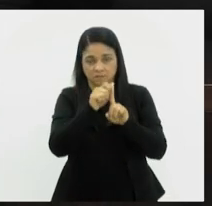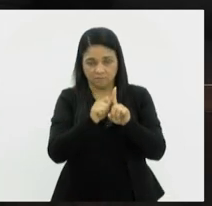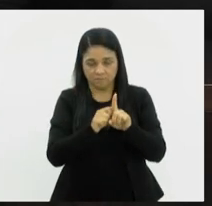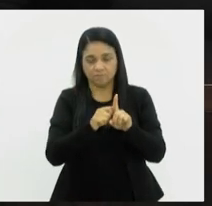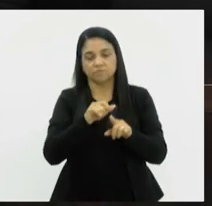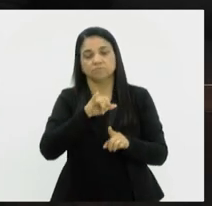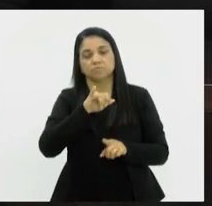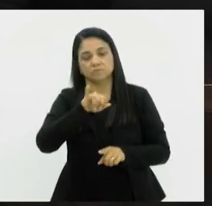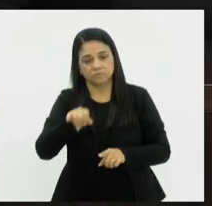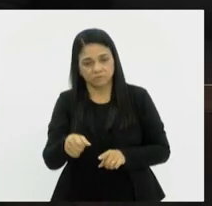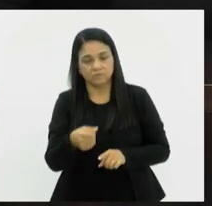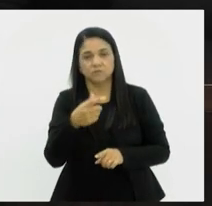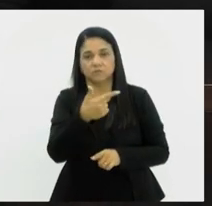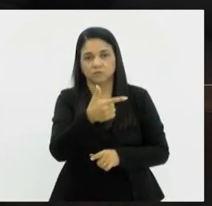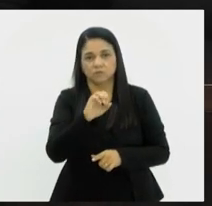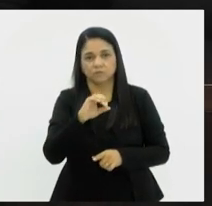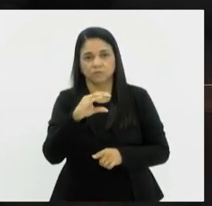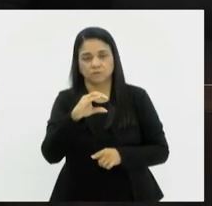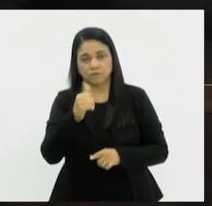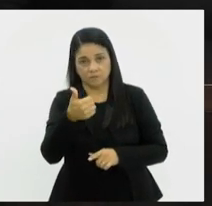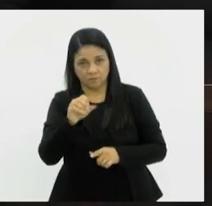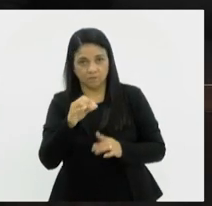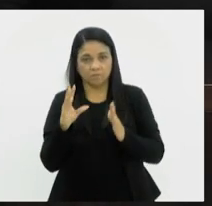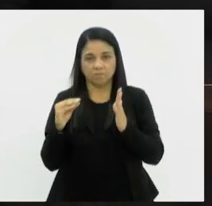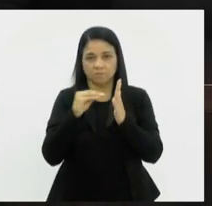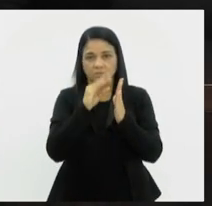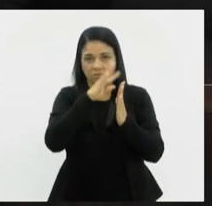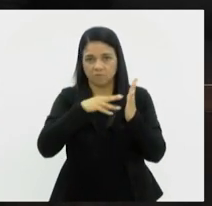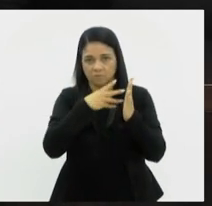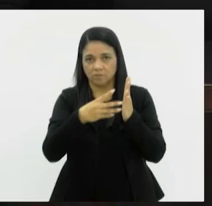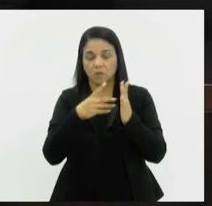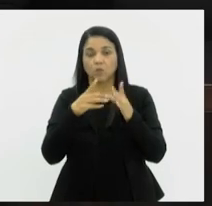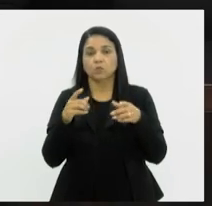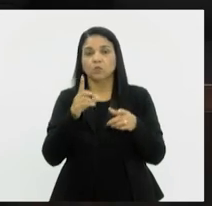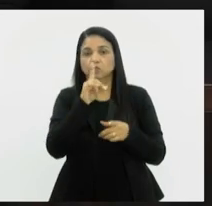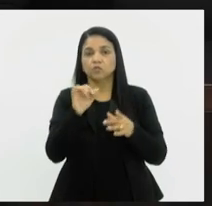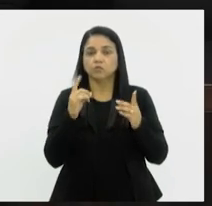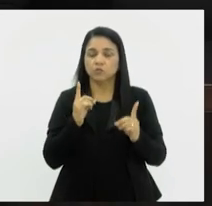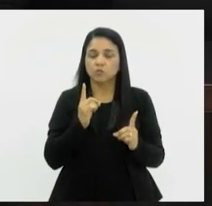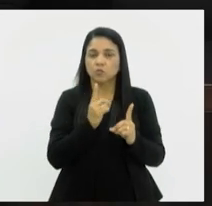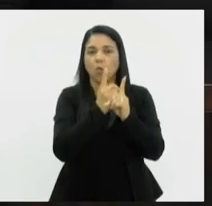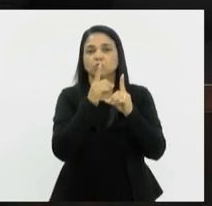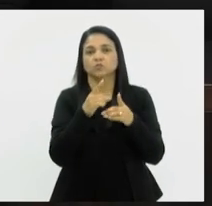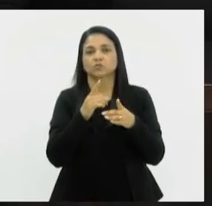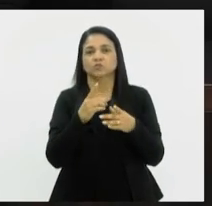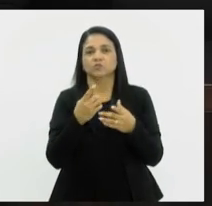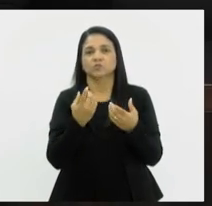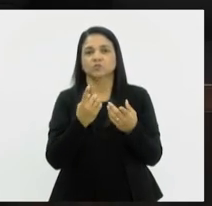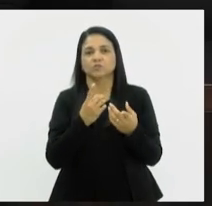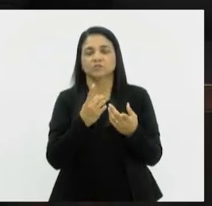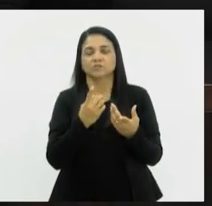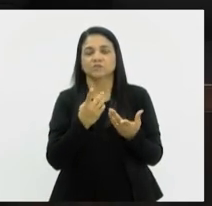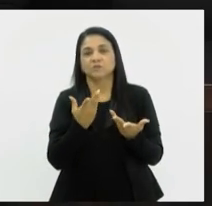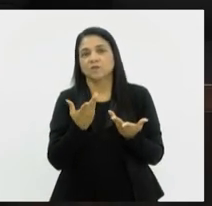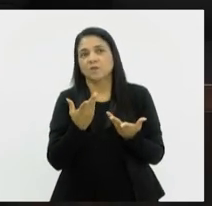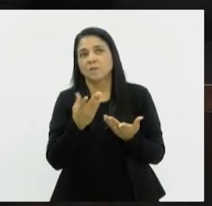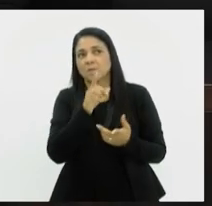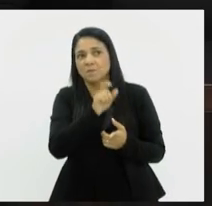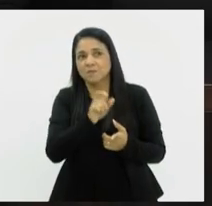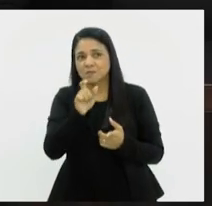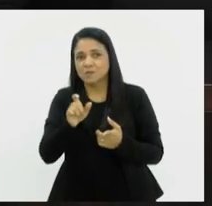do Estado do Rio de Janeiro o dia do encontro dos colecionadores de carros antigos